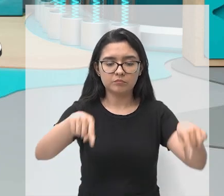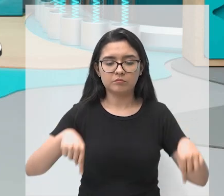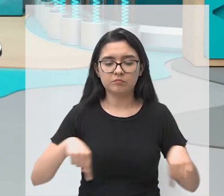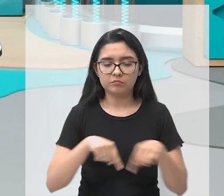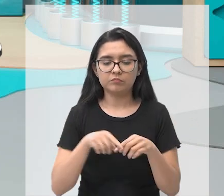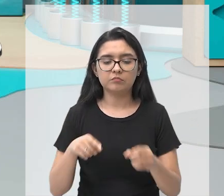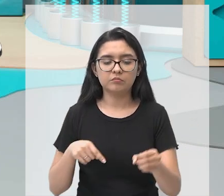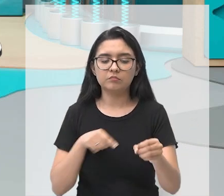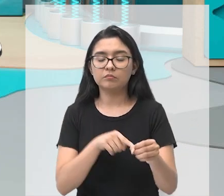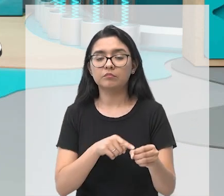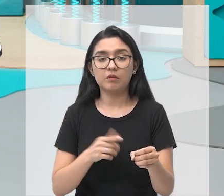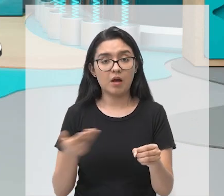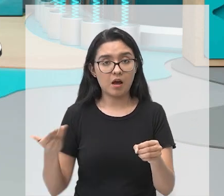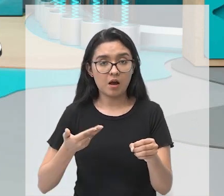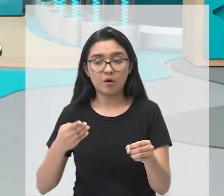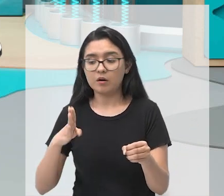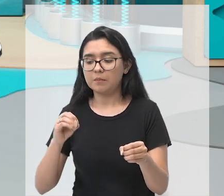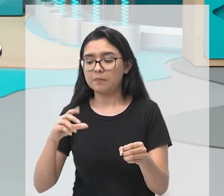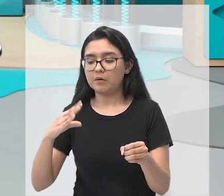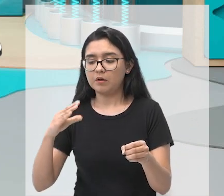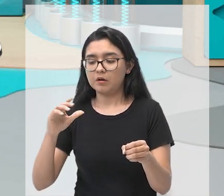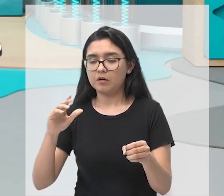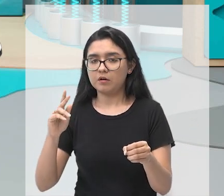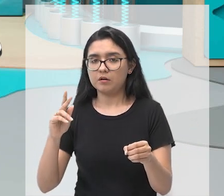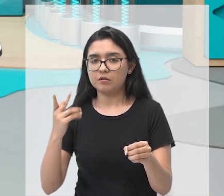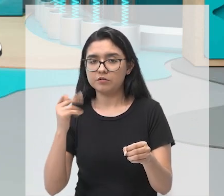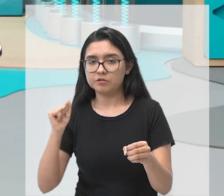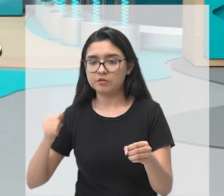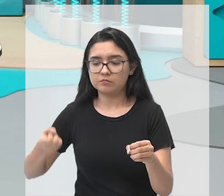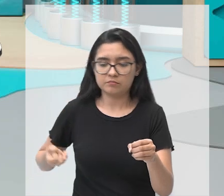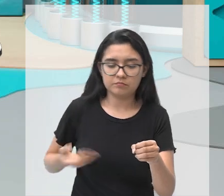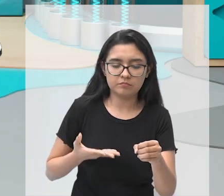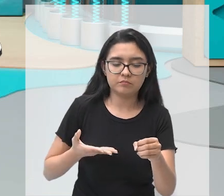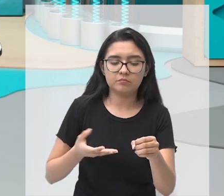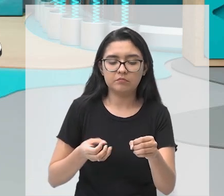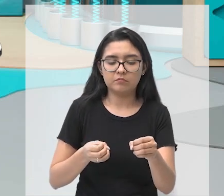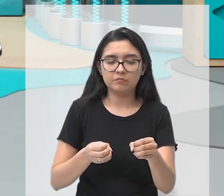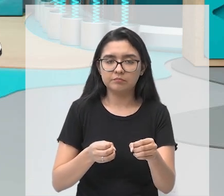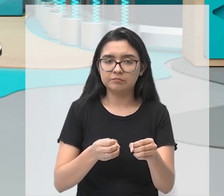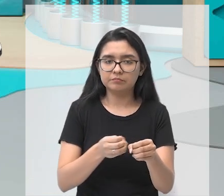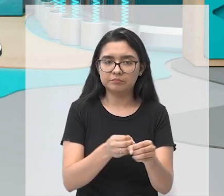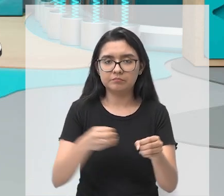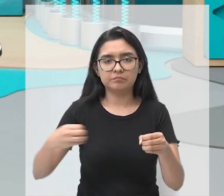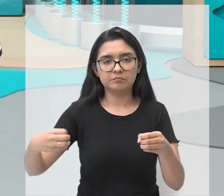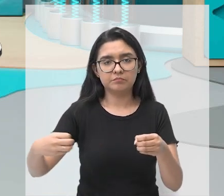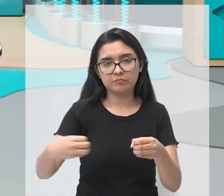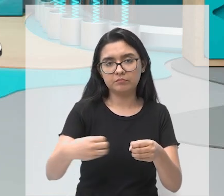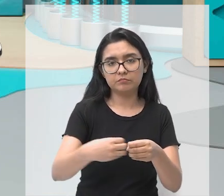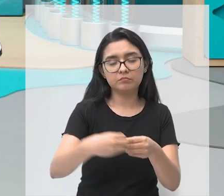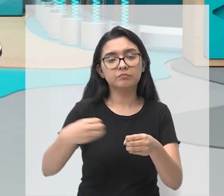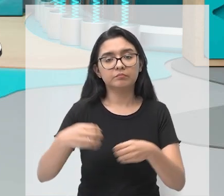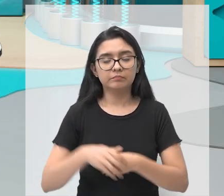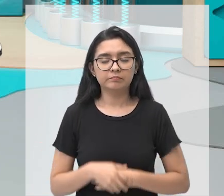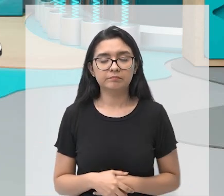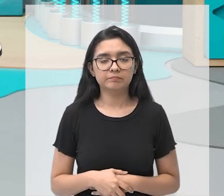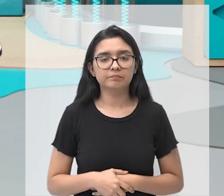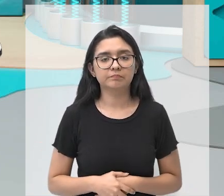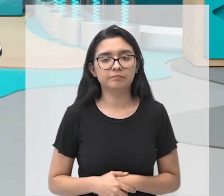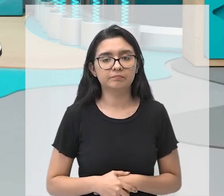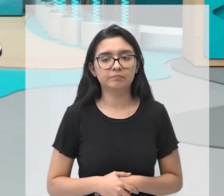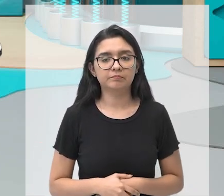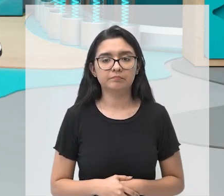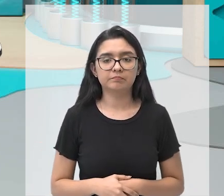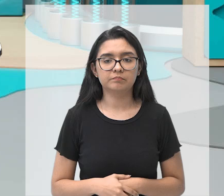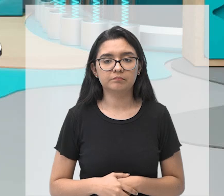feito o lançamento das bochas, fazendo com que ela se aproxime o mais perto possível